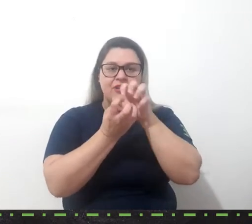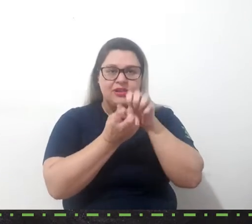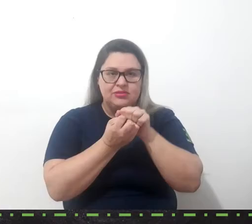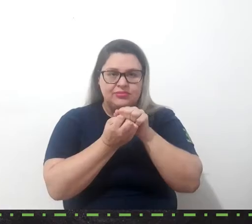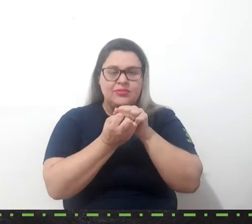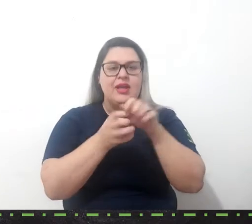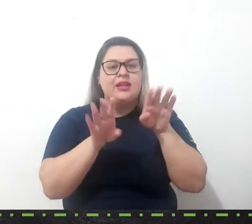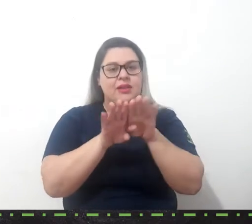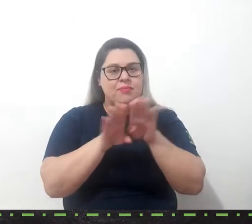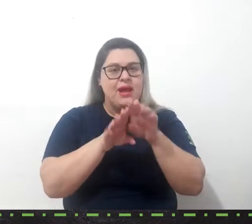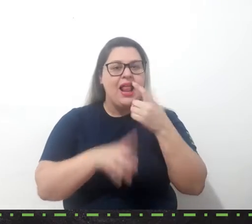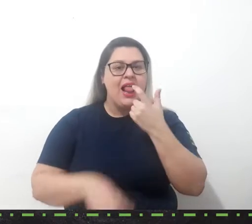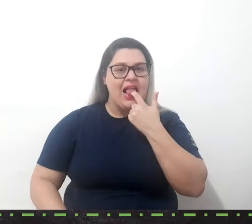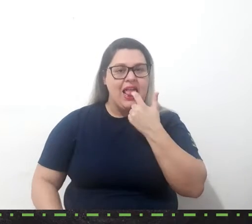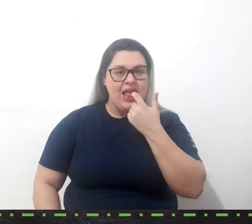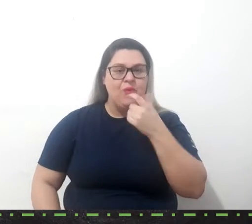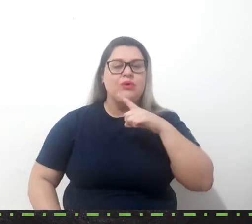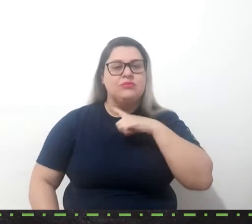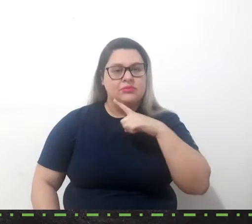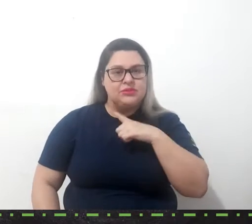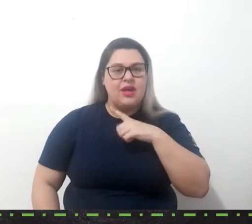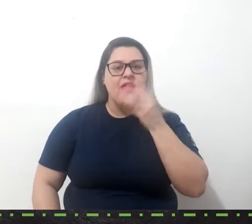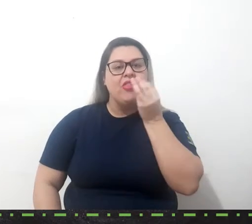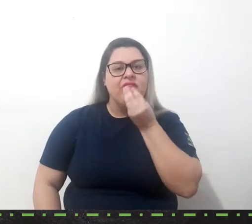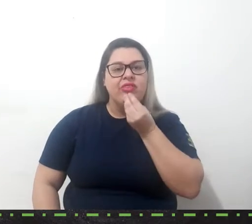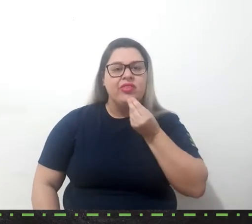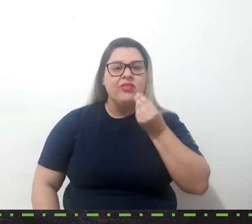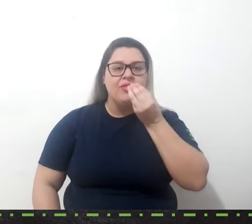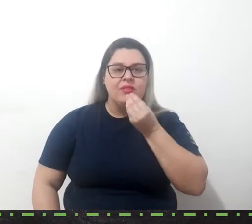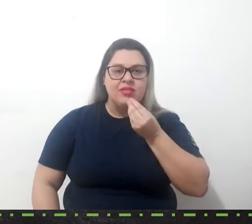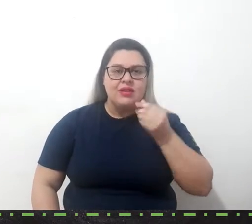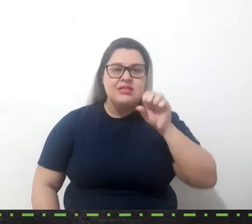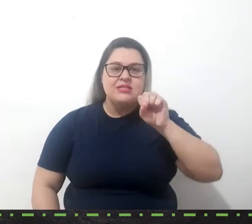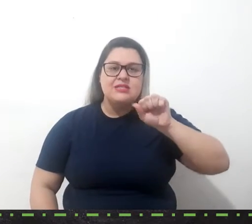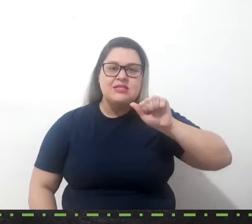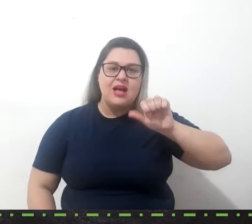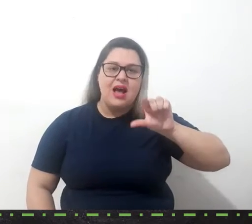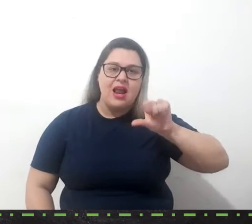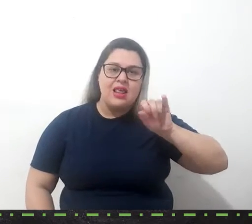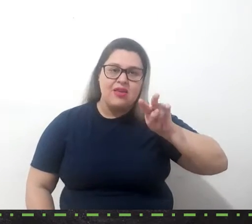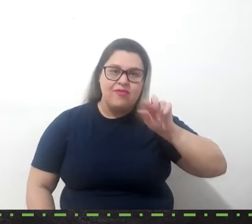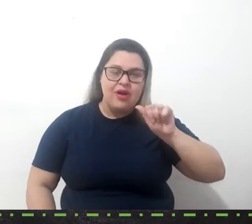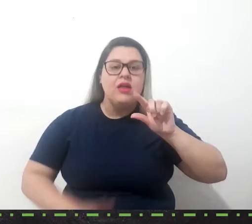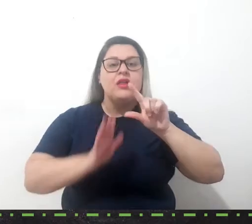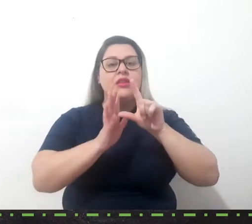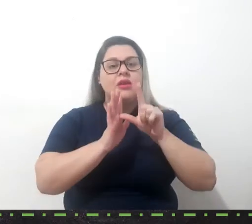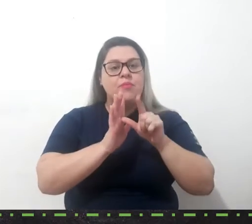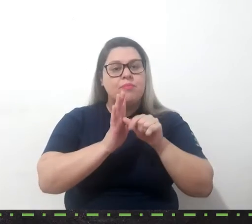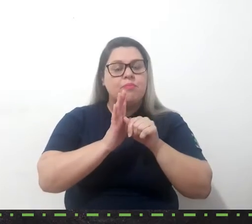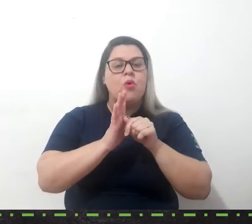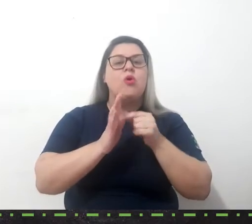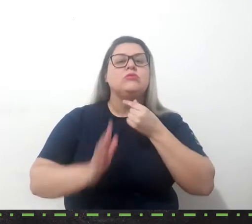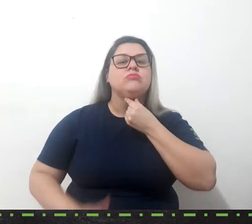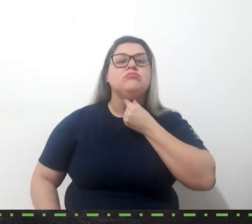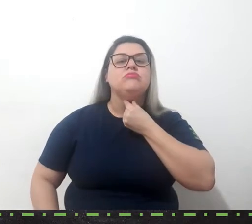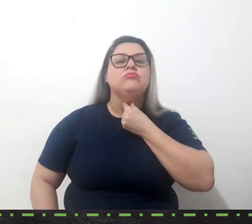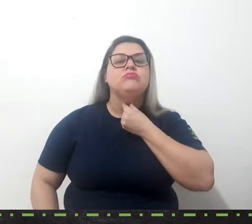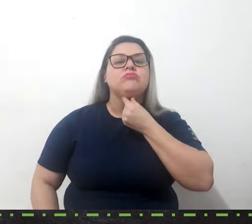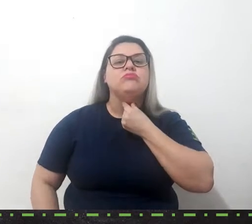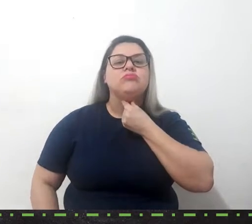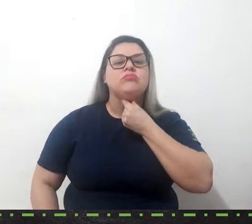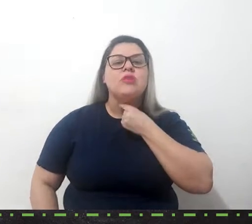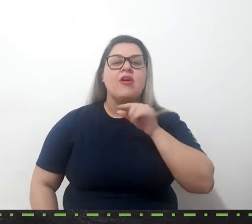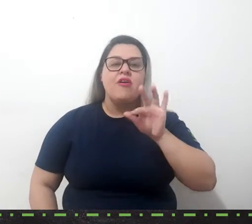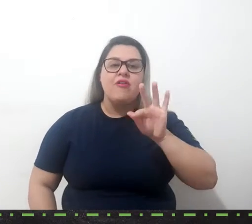né? E a gente tem a saliva. Depois, o alimento, ele passa para a